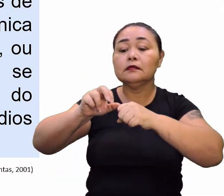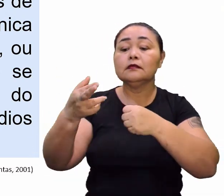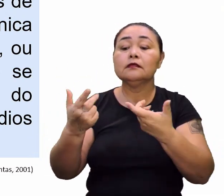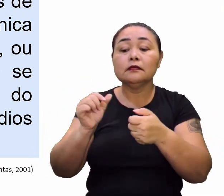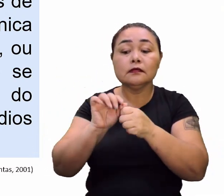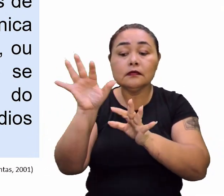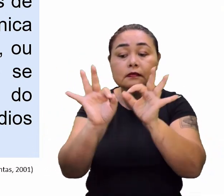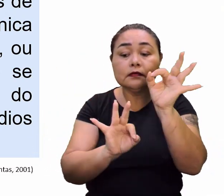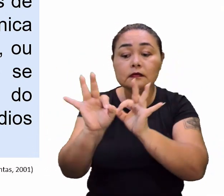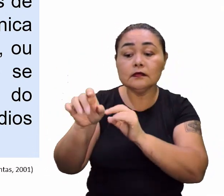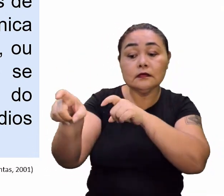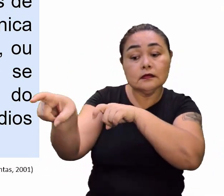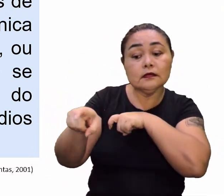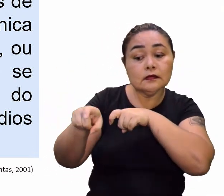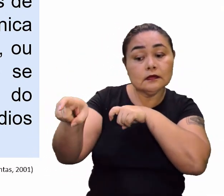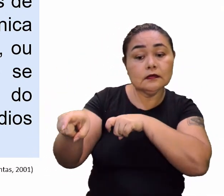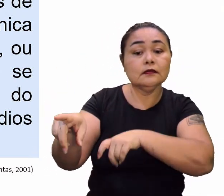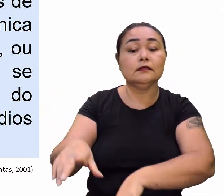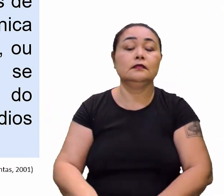Reforma Agrária.